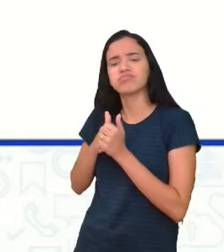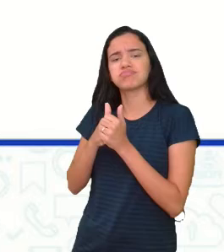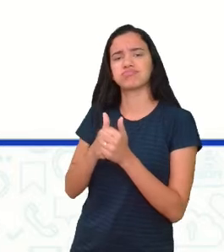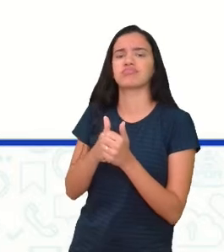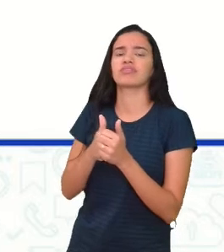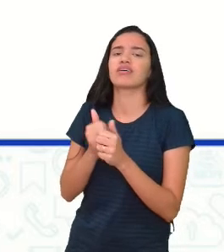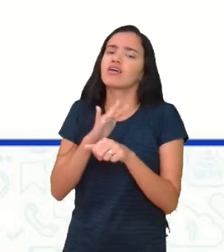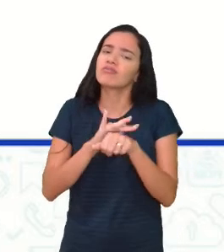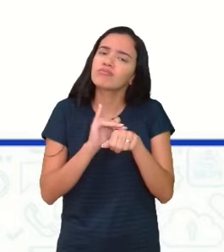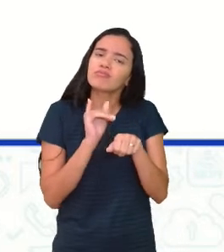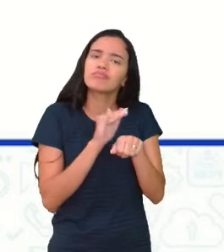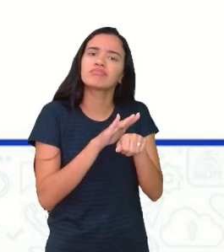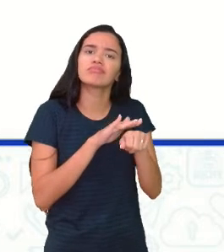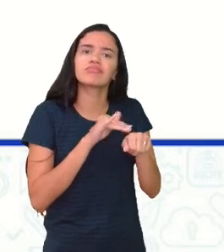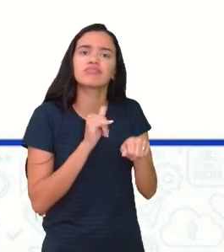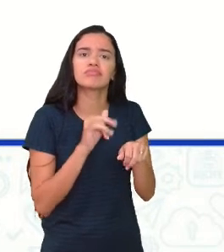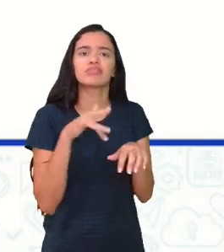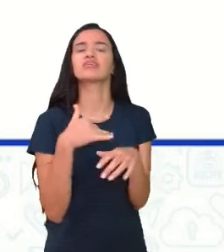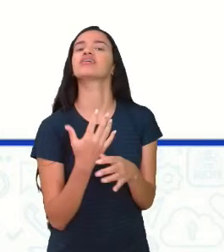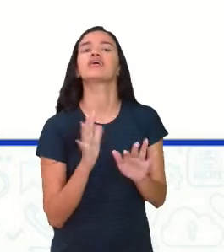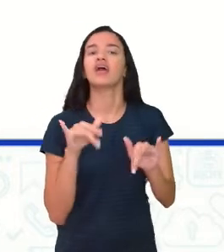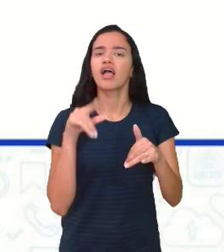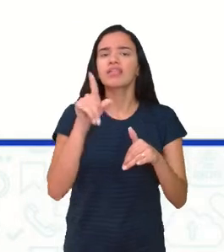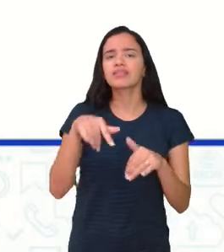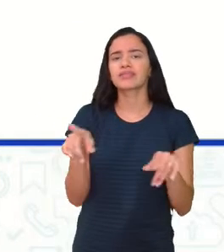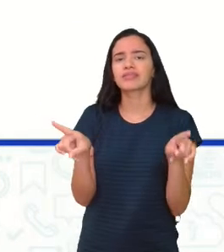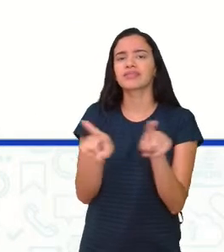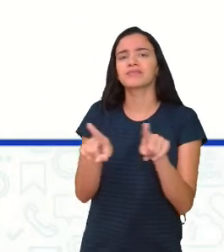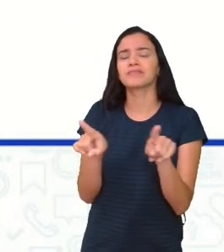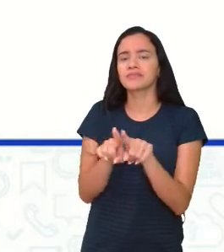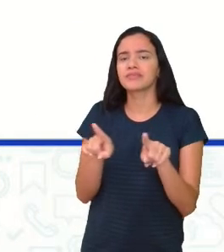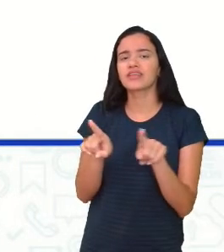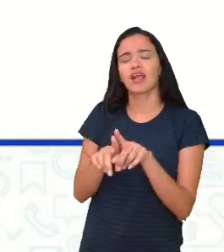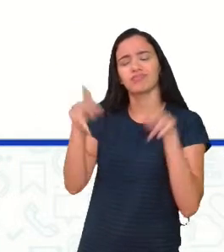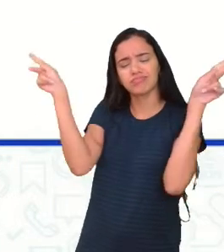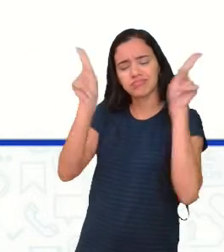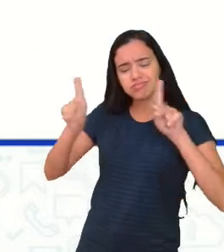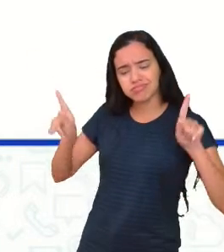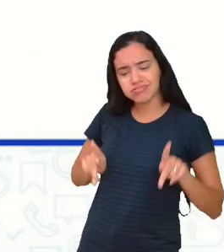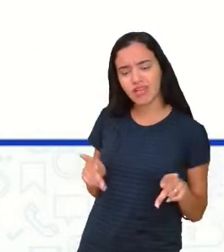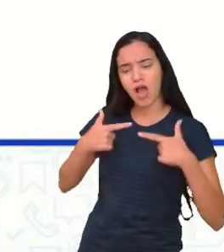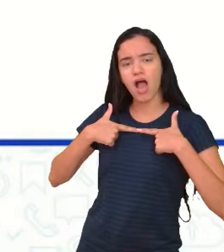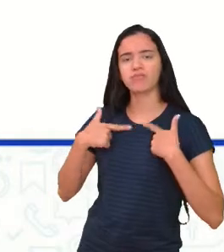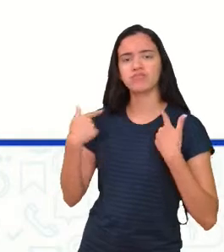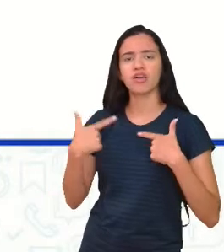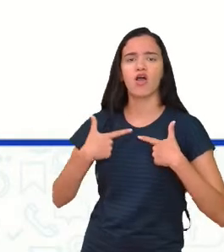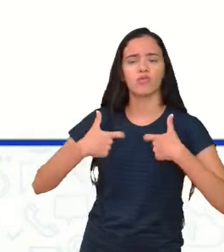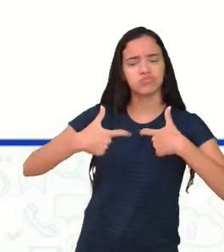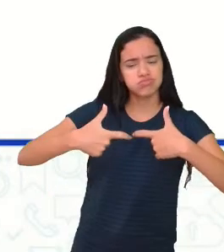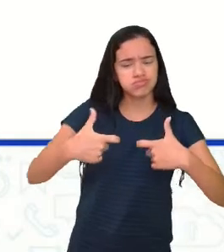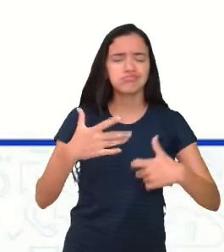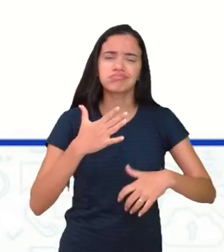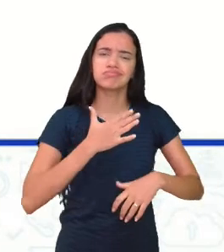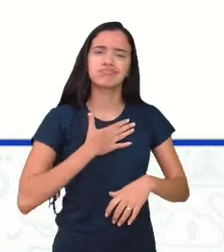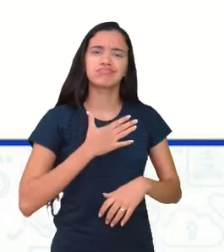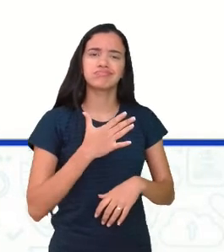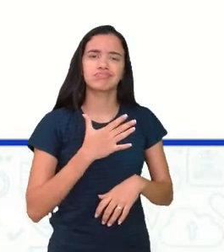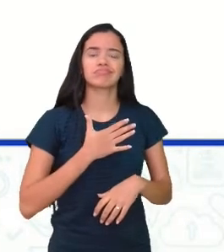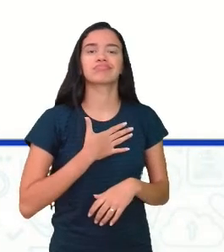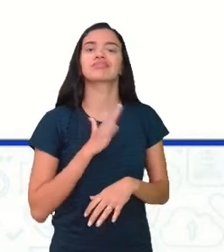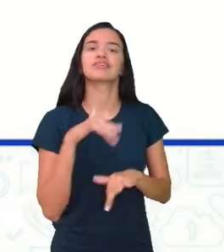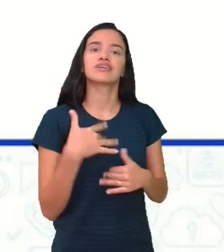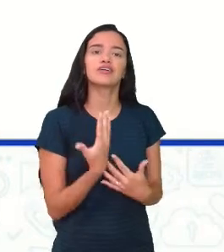acorde na queda ou na ascensão, ela é a paz da minha guerra, é o meu estado